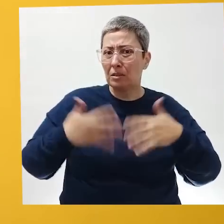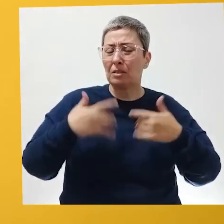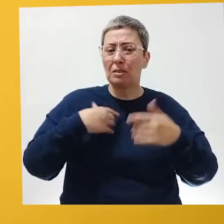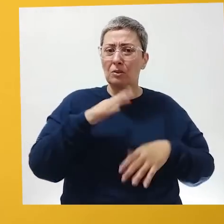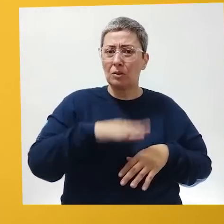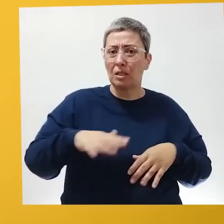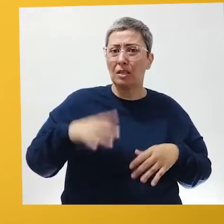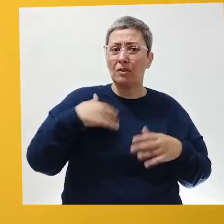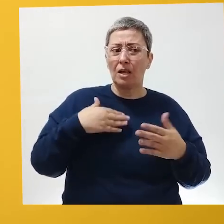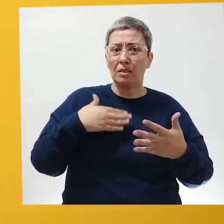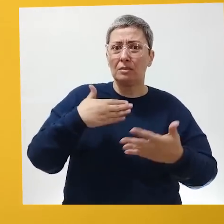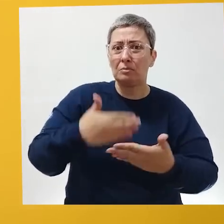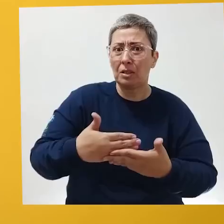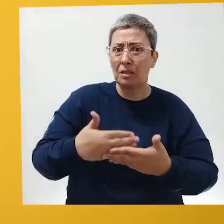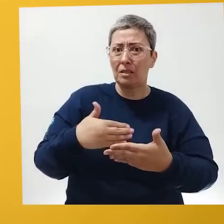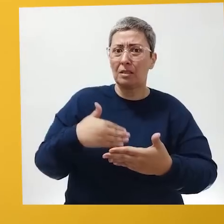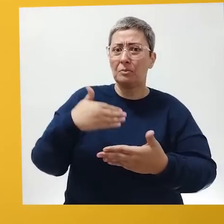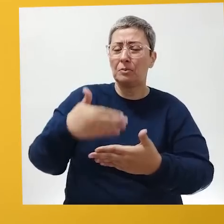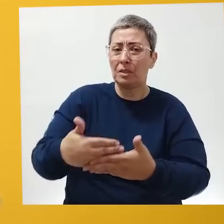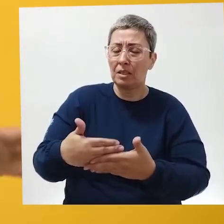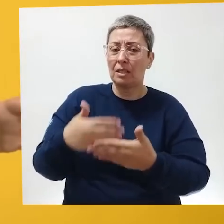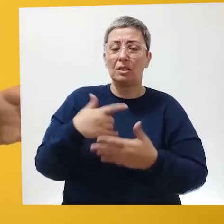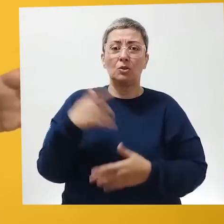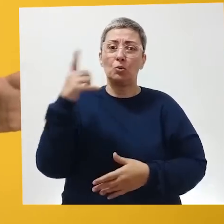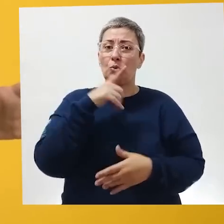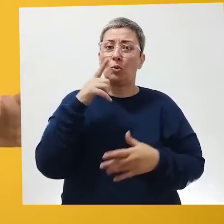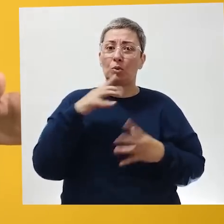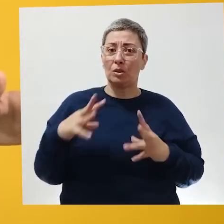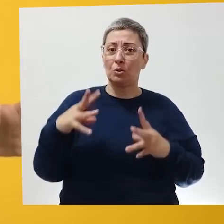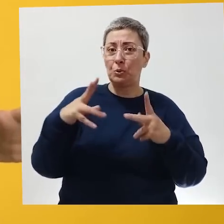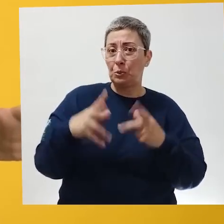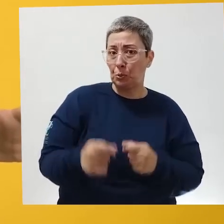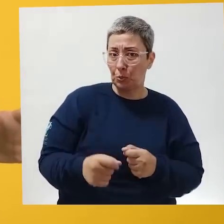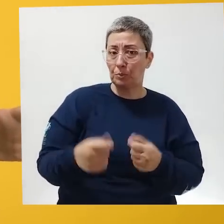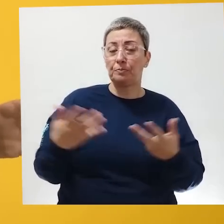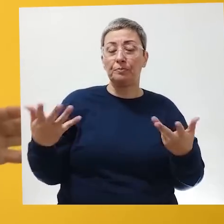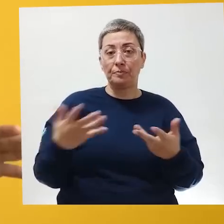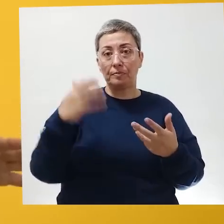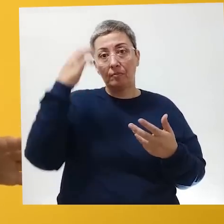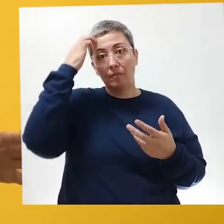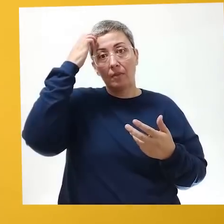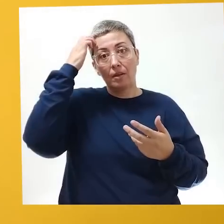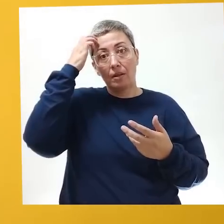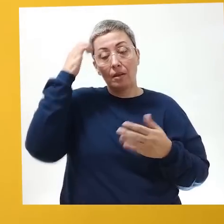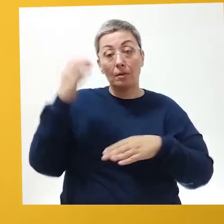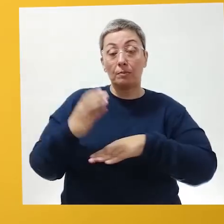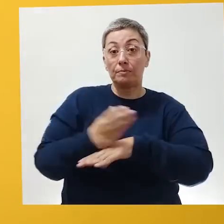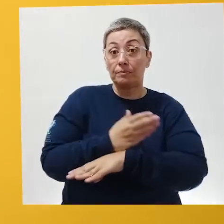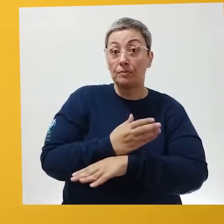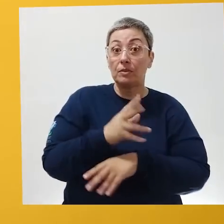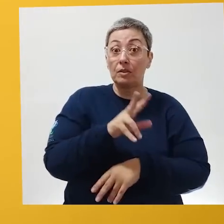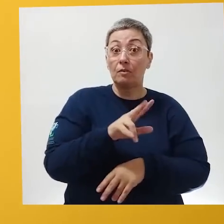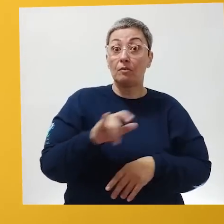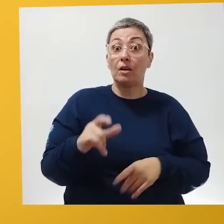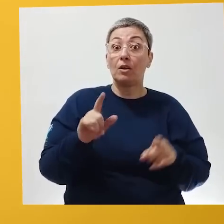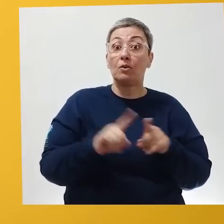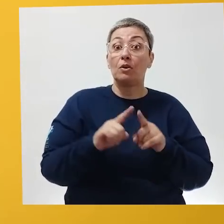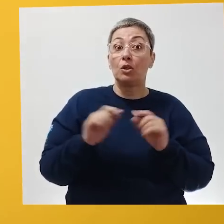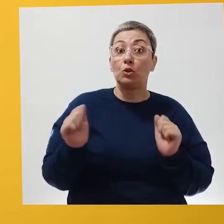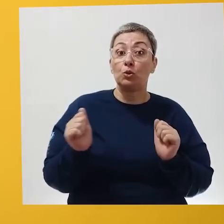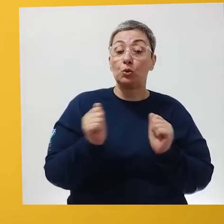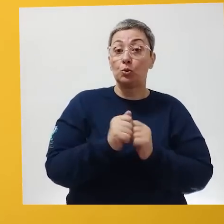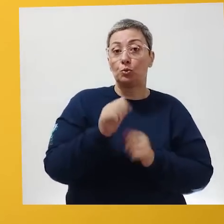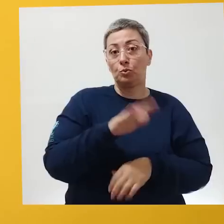só vai até uma parte da atividade e não consegue realizar essa atividade por completo, então nós vamos fazendo junto